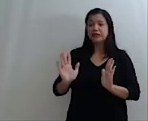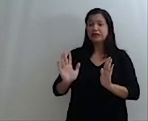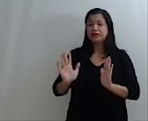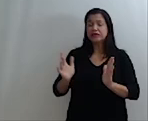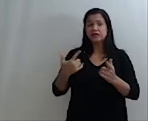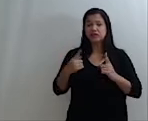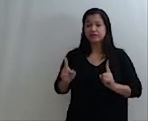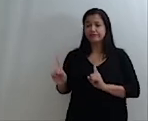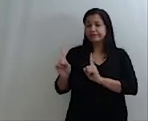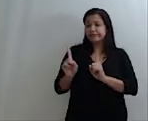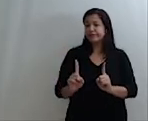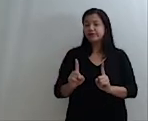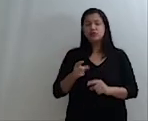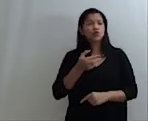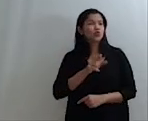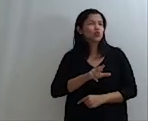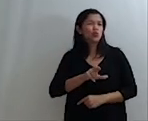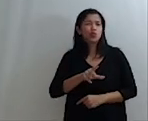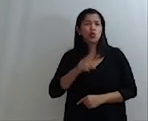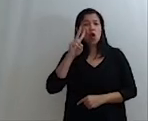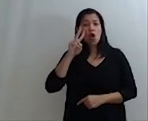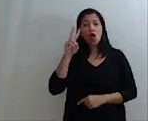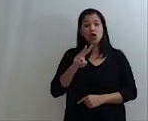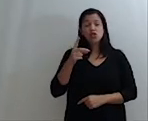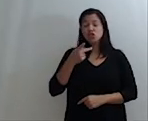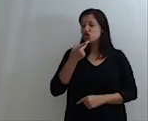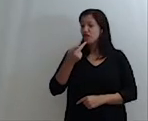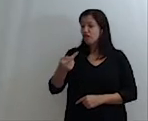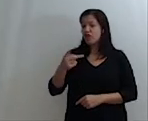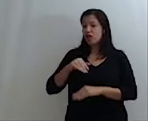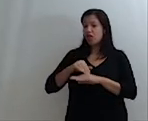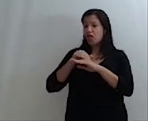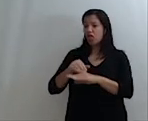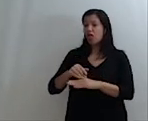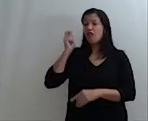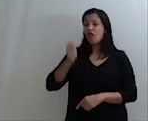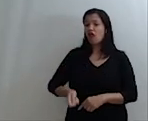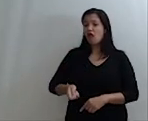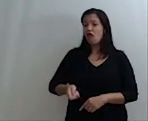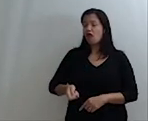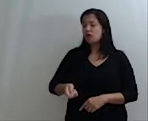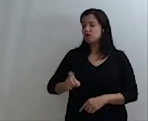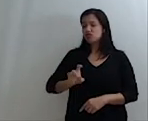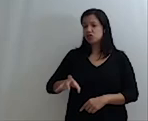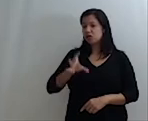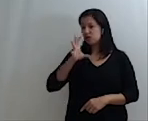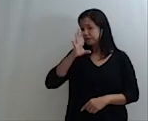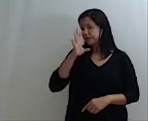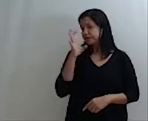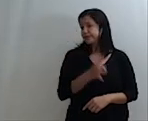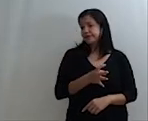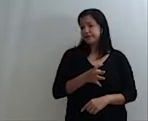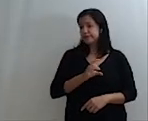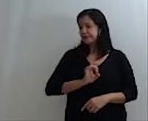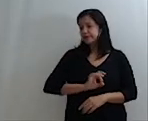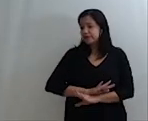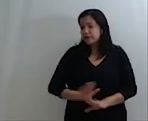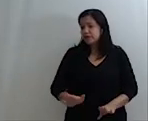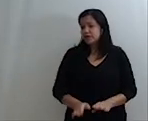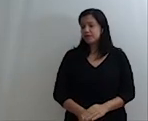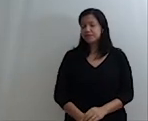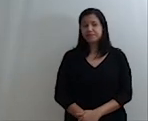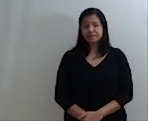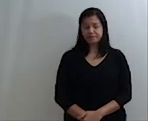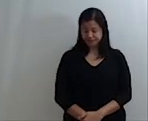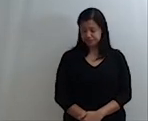é um reconhecimento é uma confirmação de um ato processual é uma prova indireta se o juiz